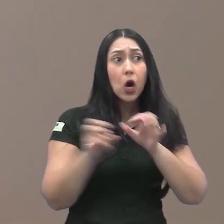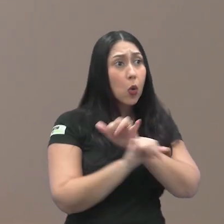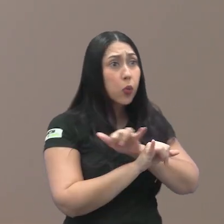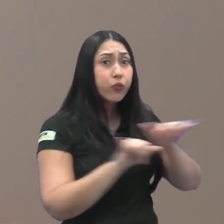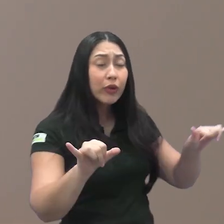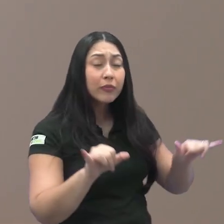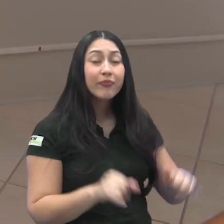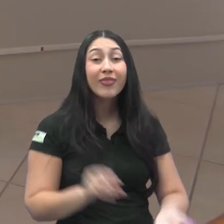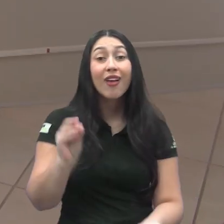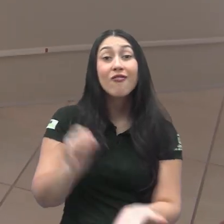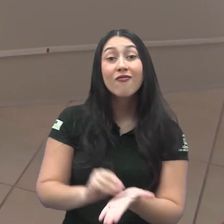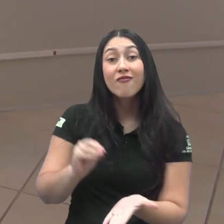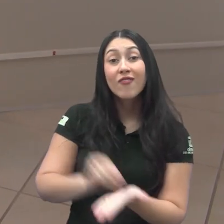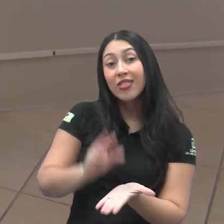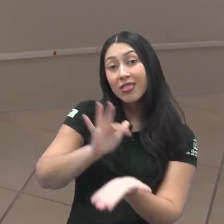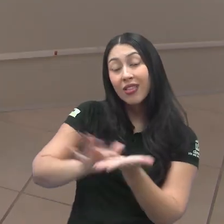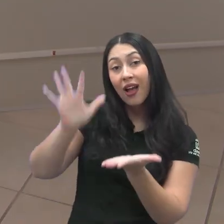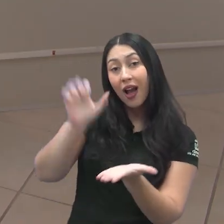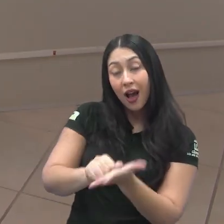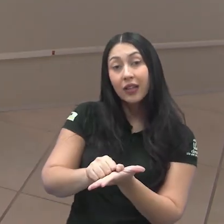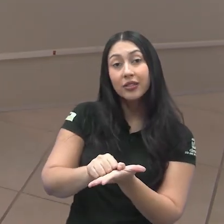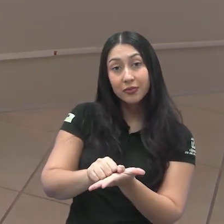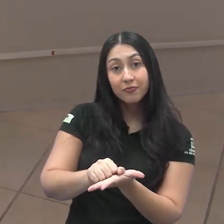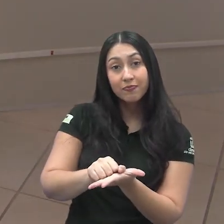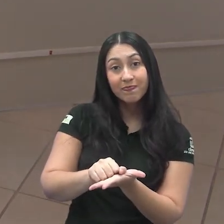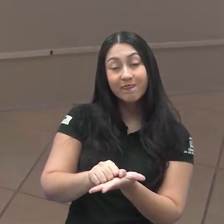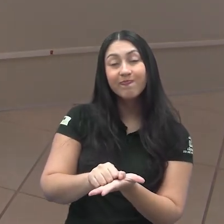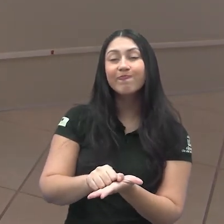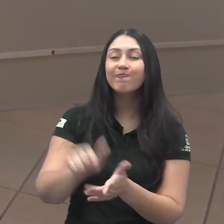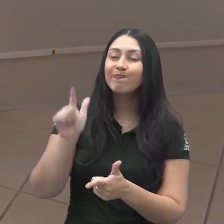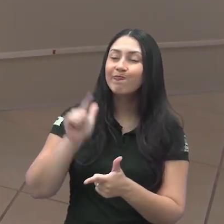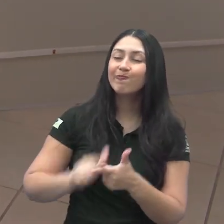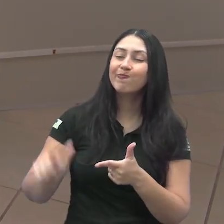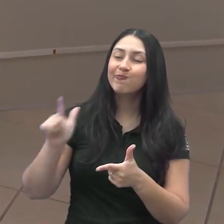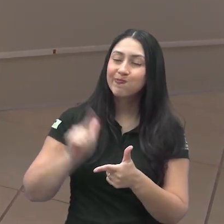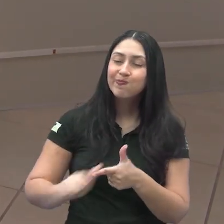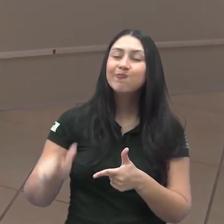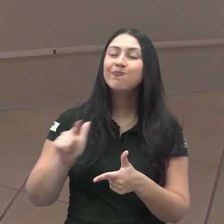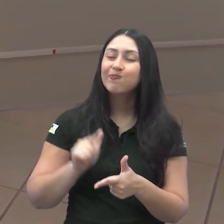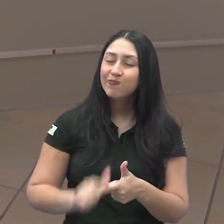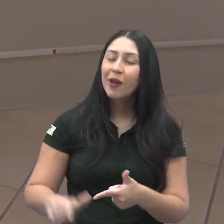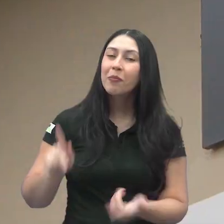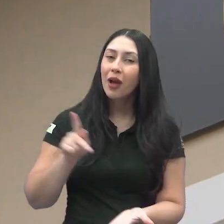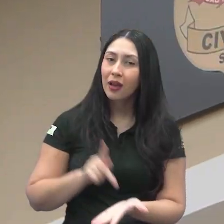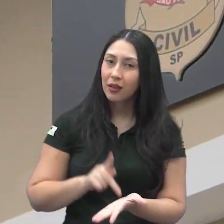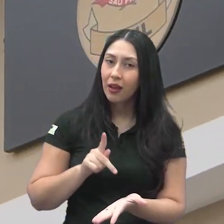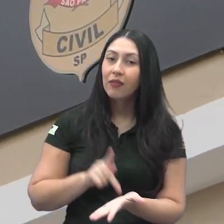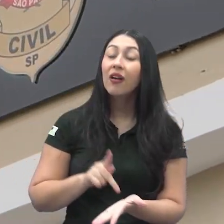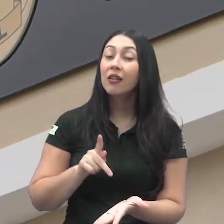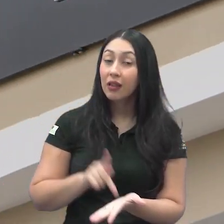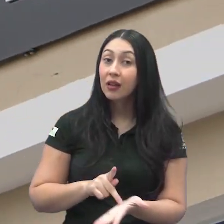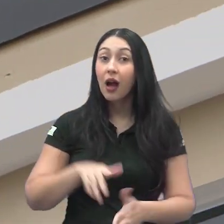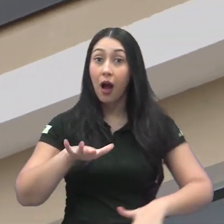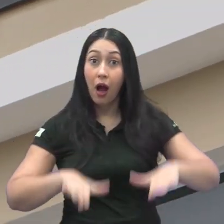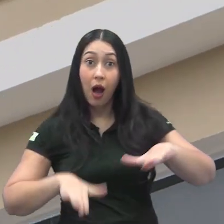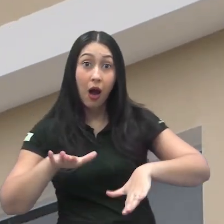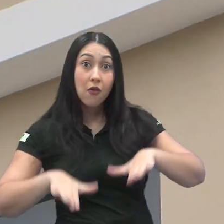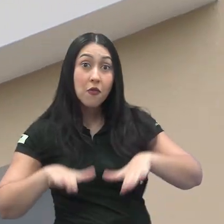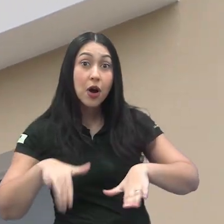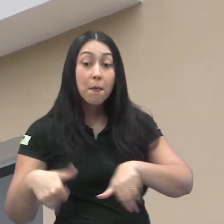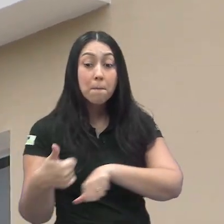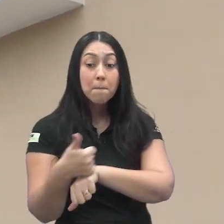tomou conhecimento. A falta de registro, conhecida como subnotificação, é um dos maiores desafios para as